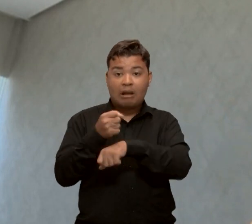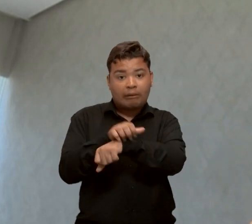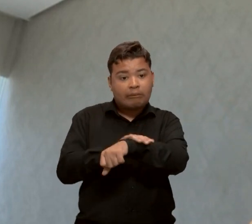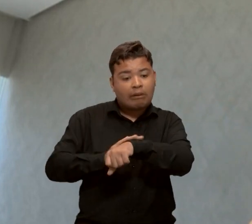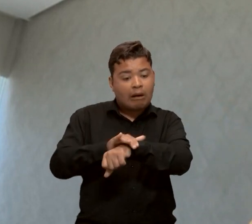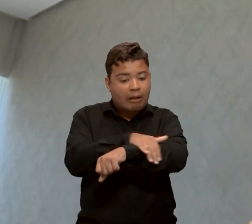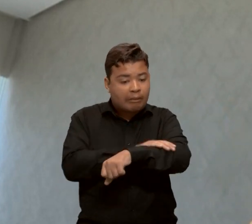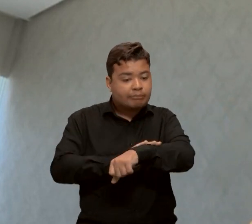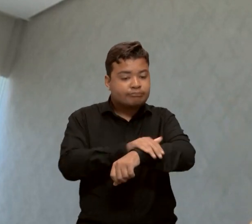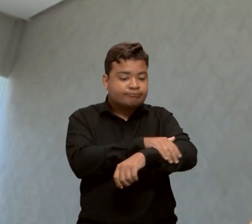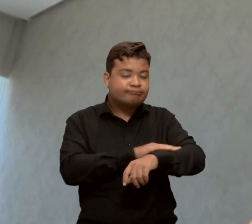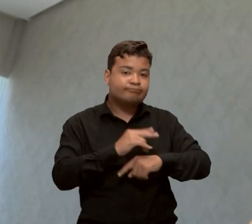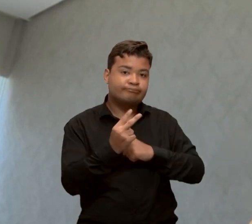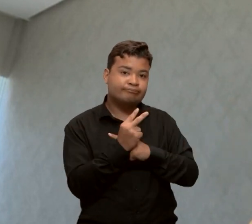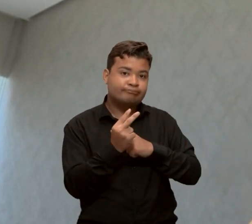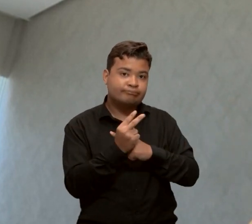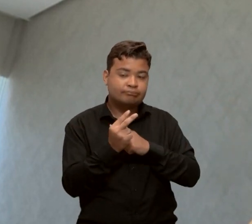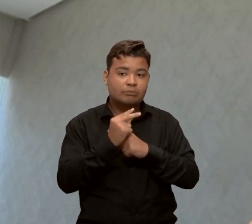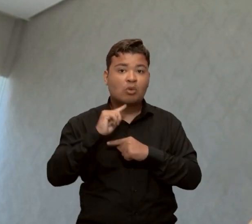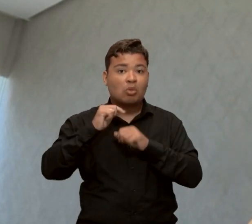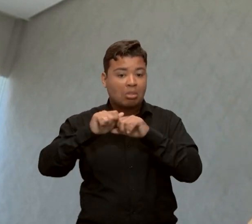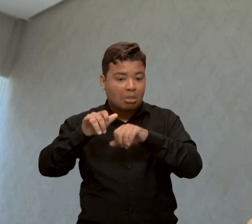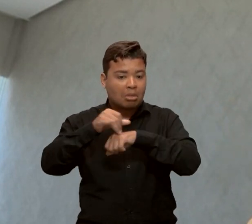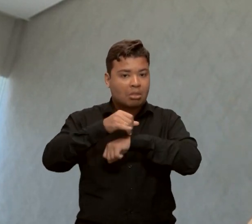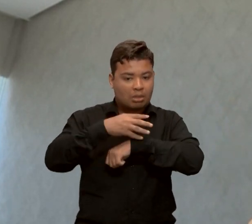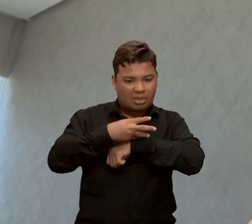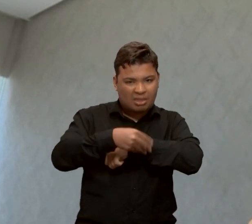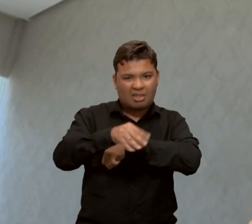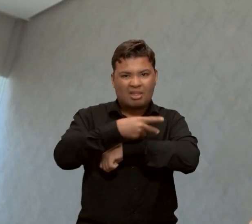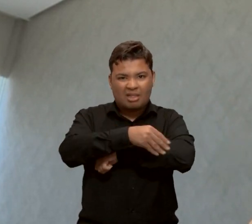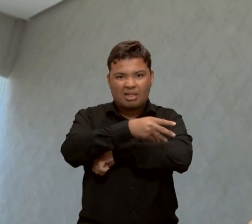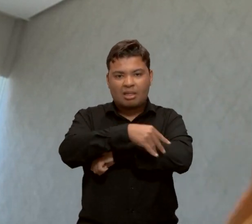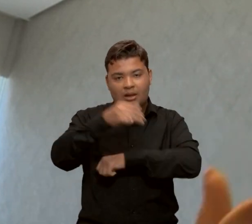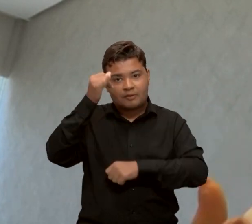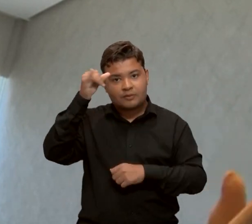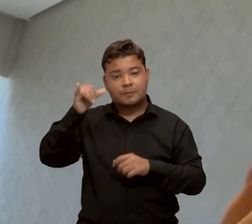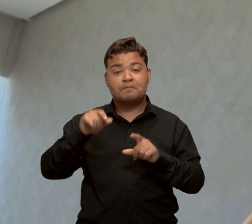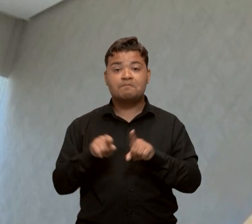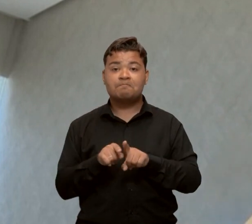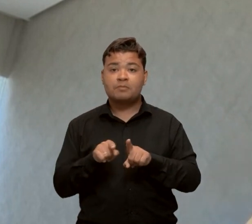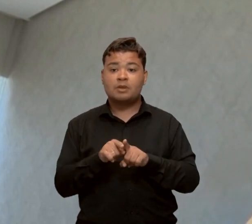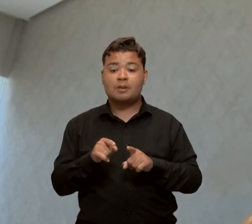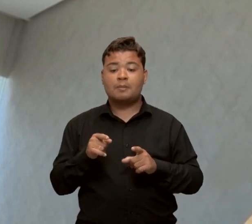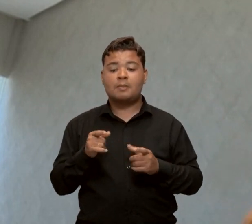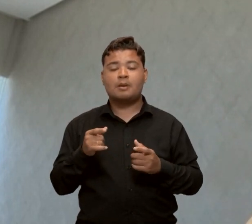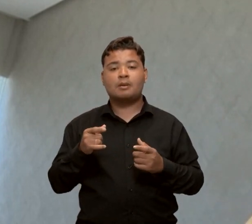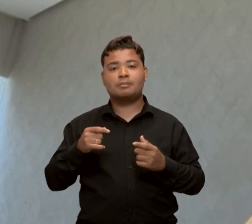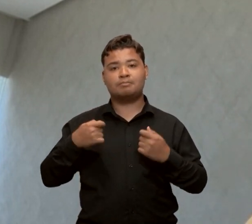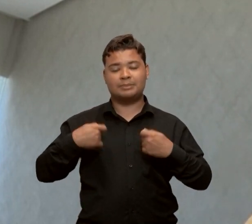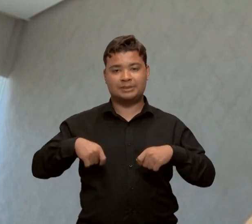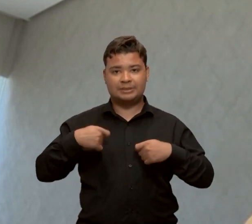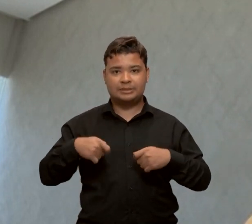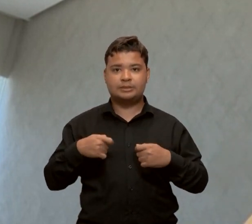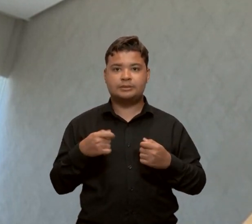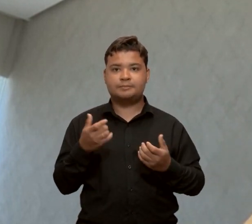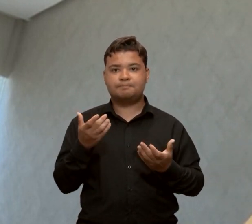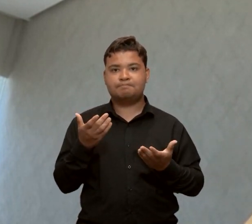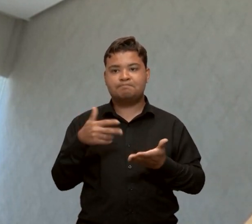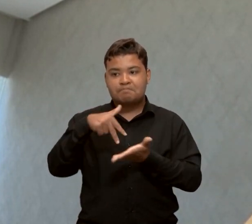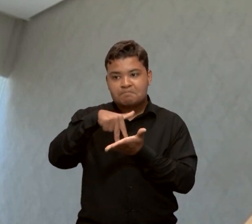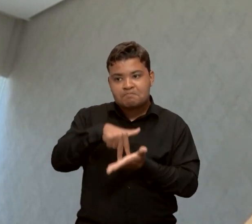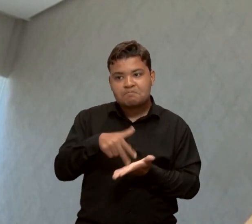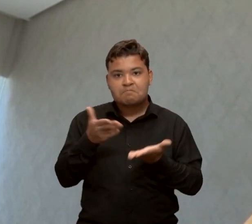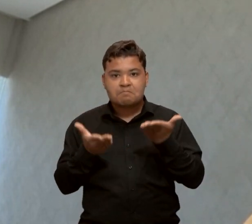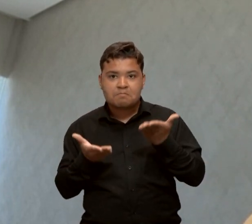O paciente também ele tem que manter o peso adequado, porque às vezes uma balança de engorda, emagrece, faz com que essa pele